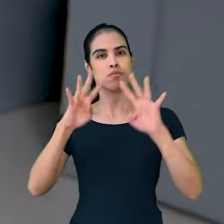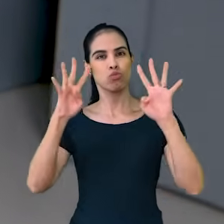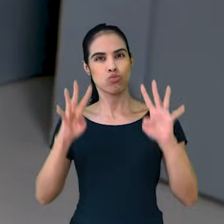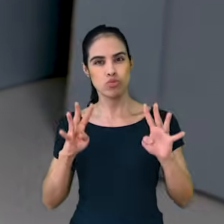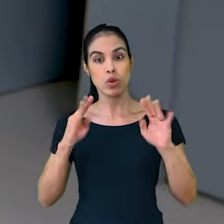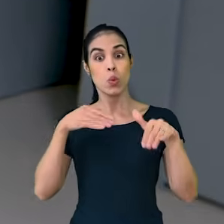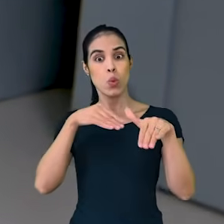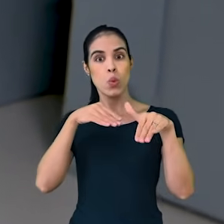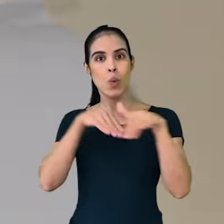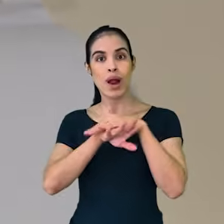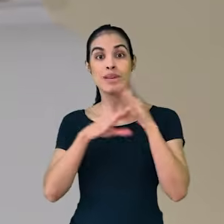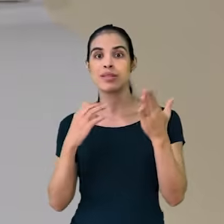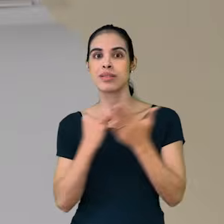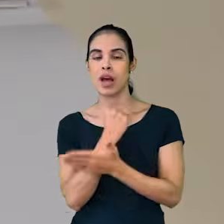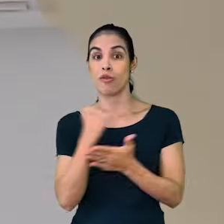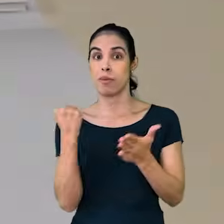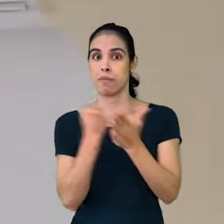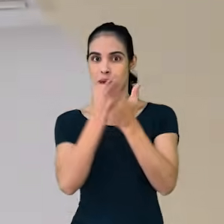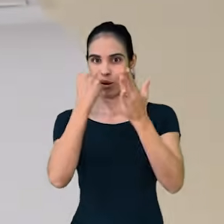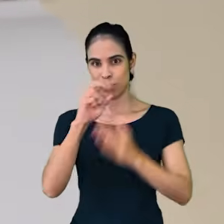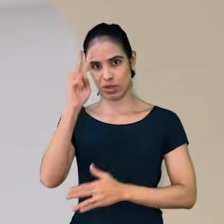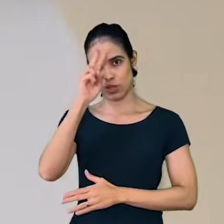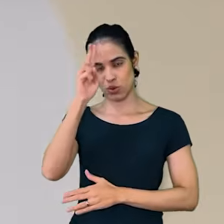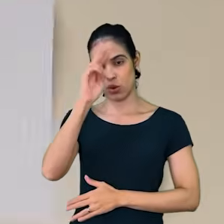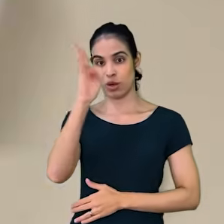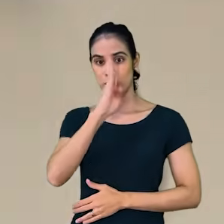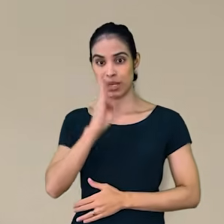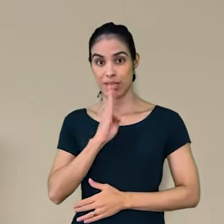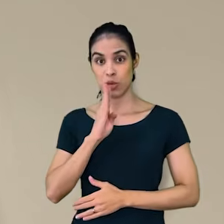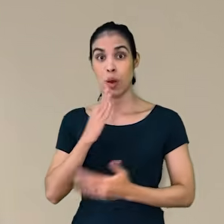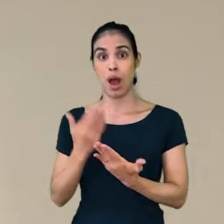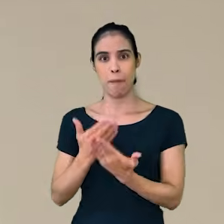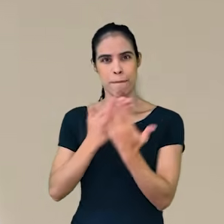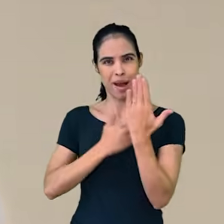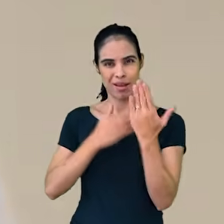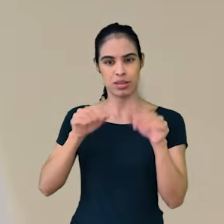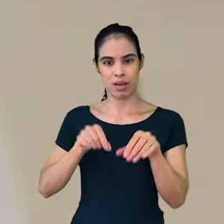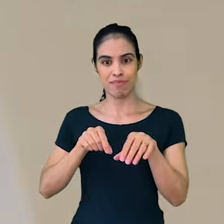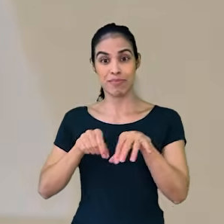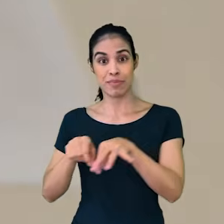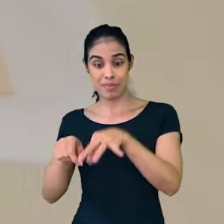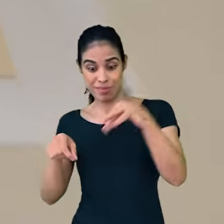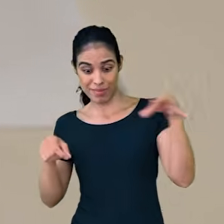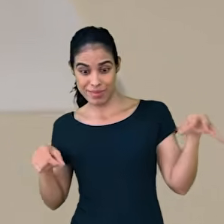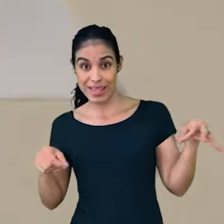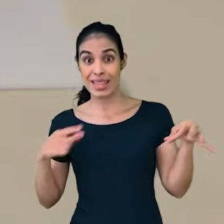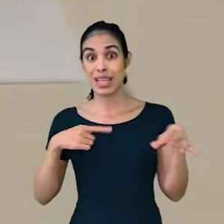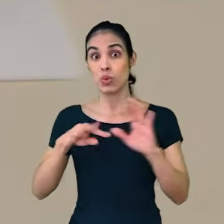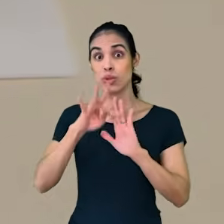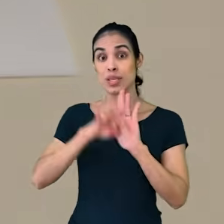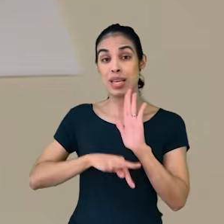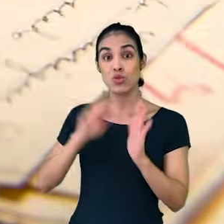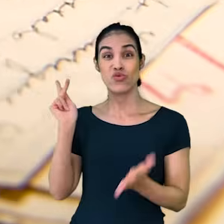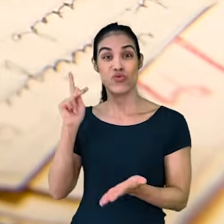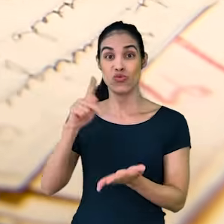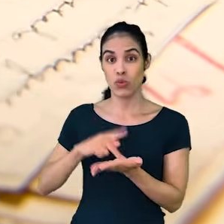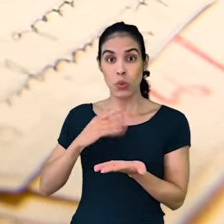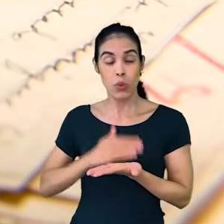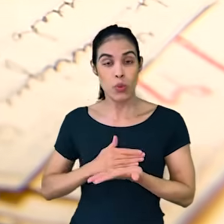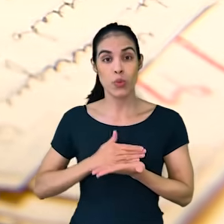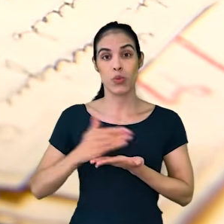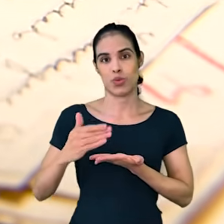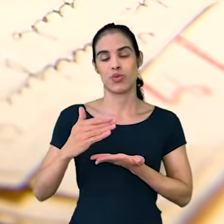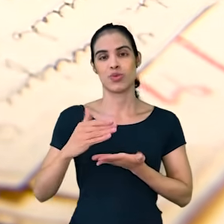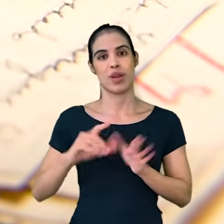parte da história do Brasil. Localizamos a pasta que guarda cada página amarelada da tramitação do texto que